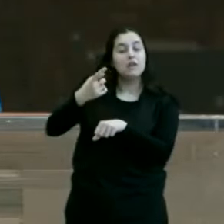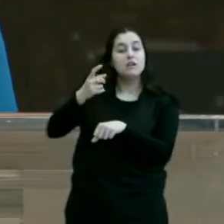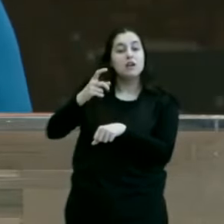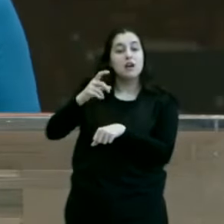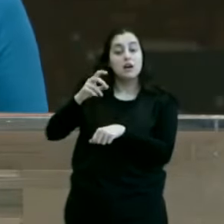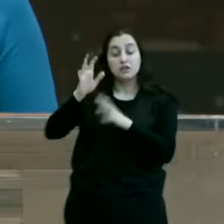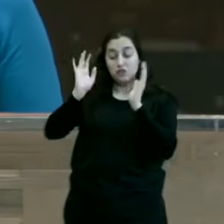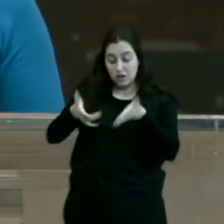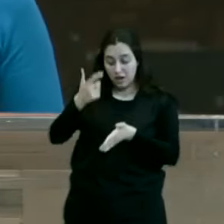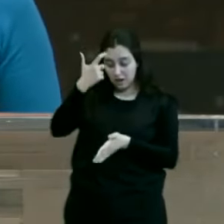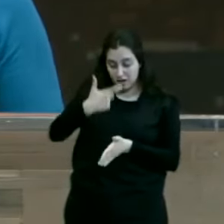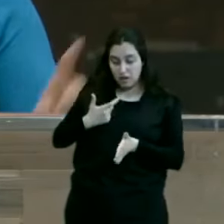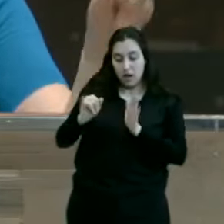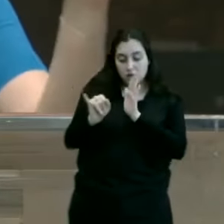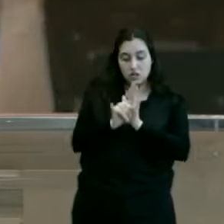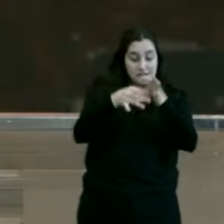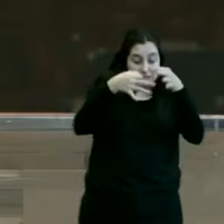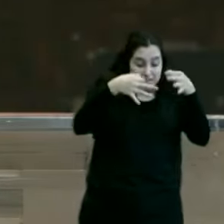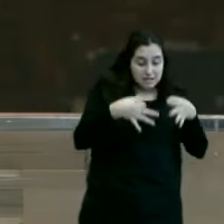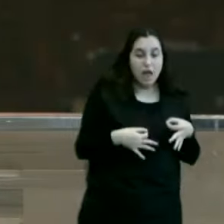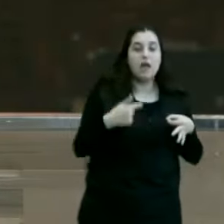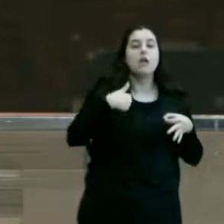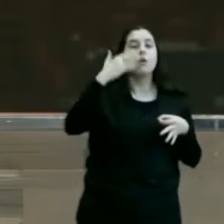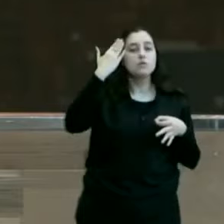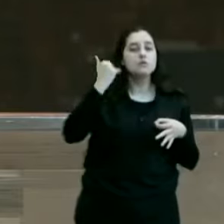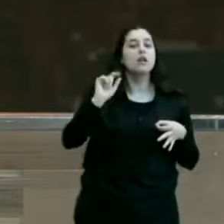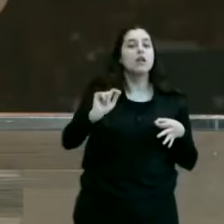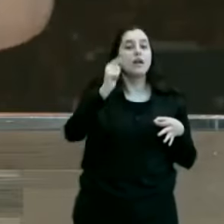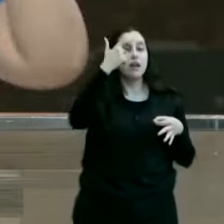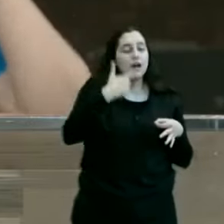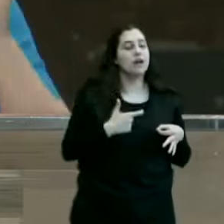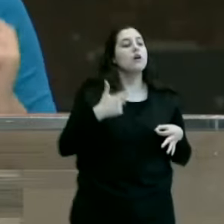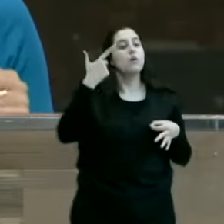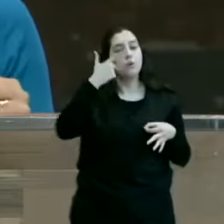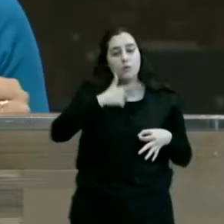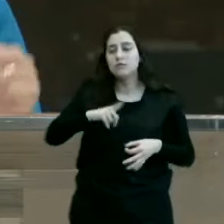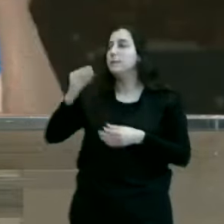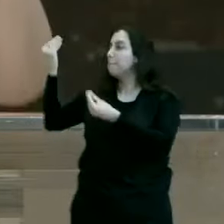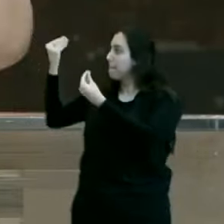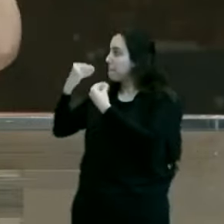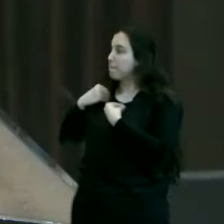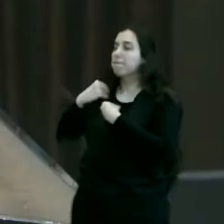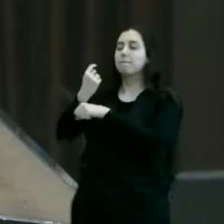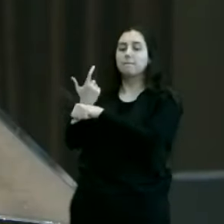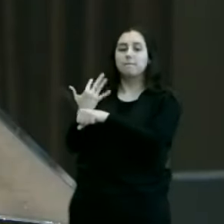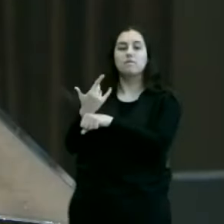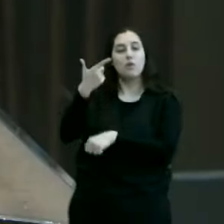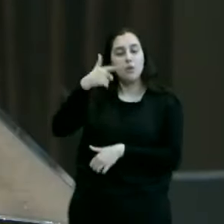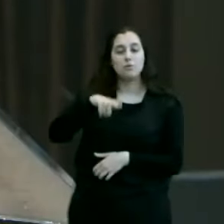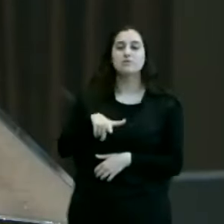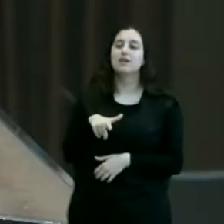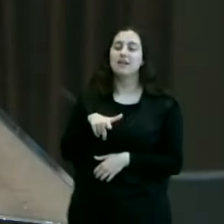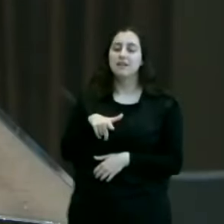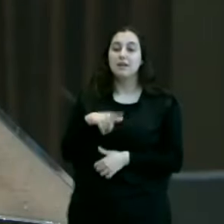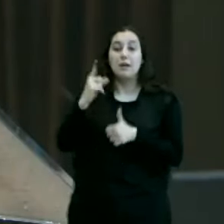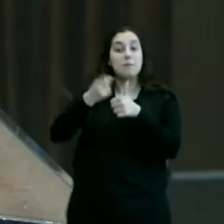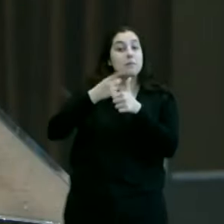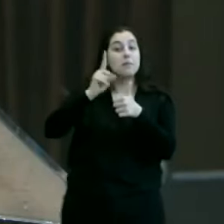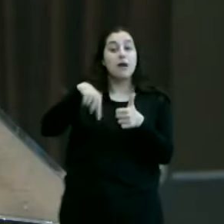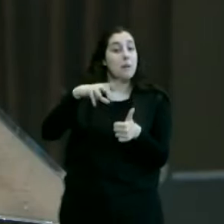identidade estiver desconfigurada. Nós não vamos receber o avivamento pessoal quando a nossa identidade